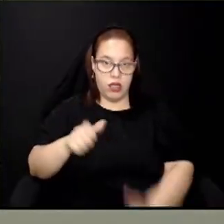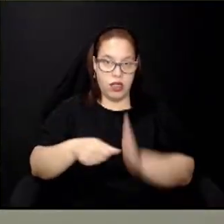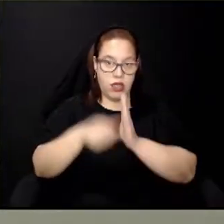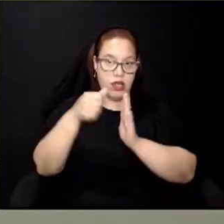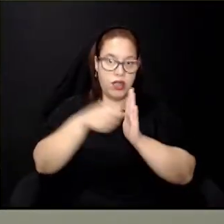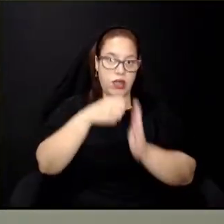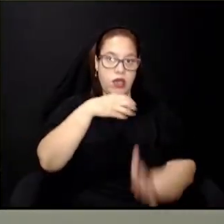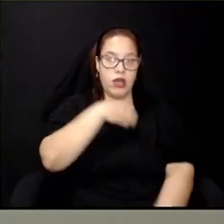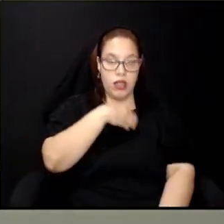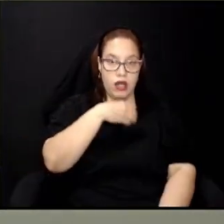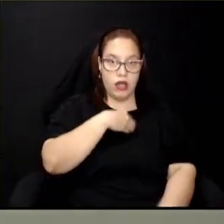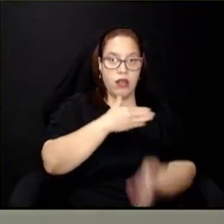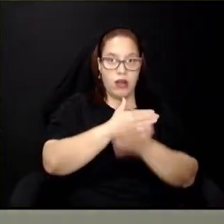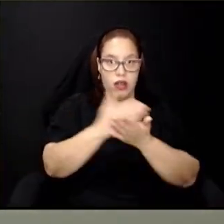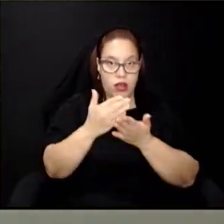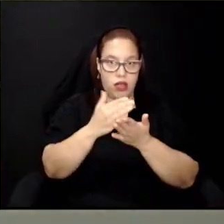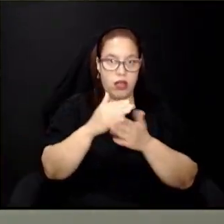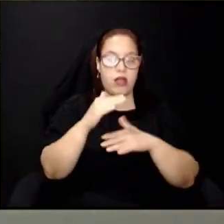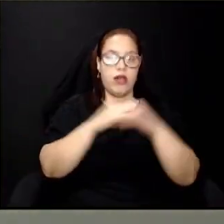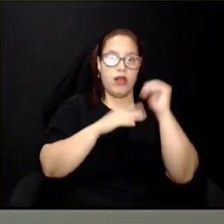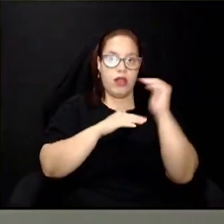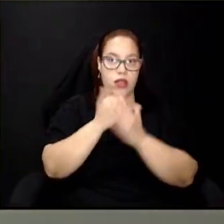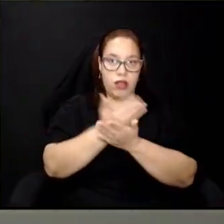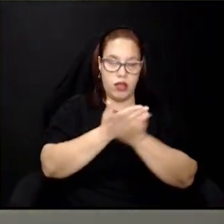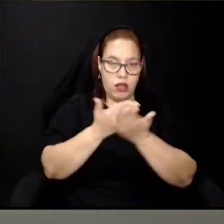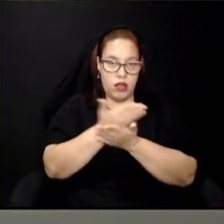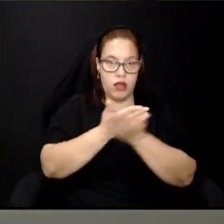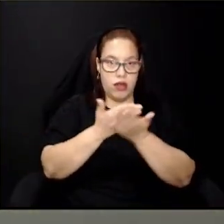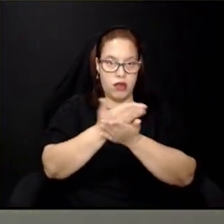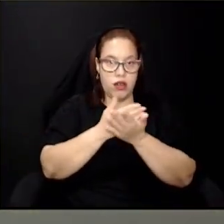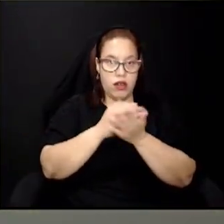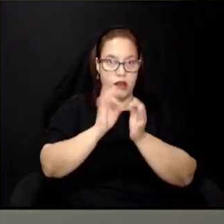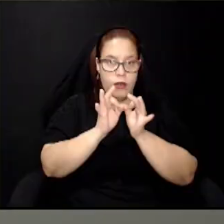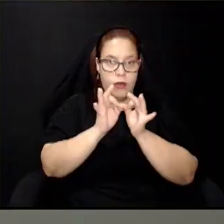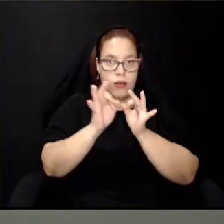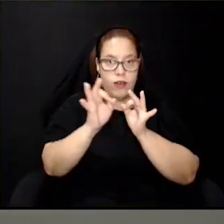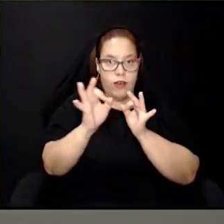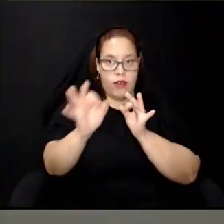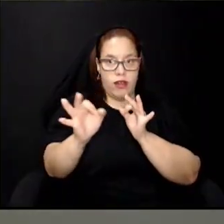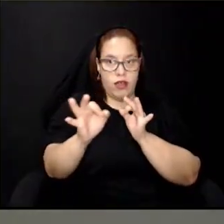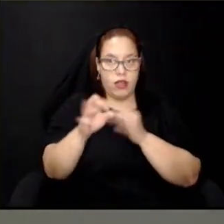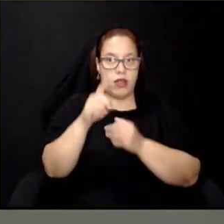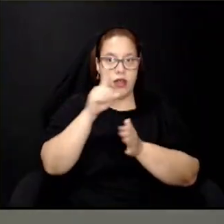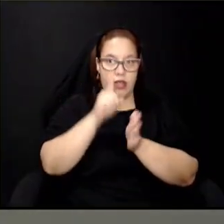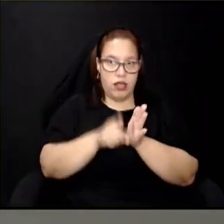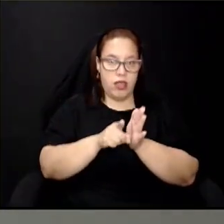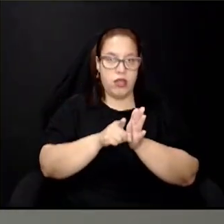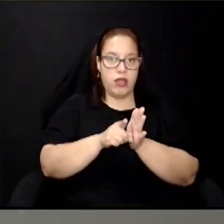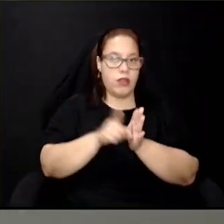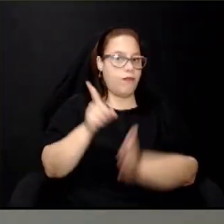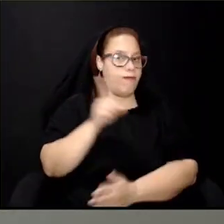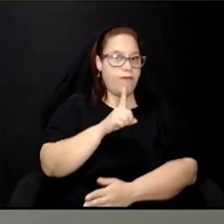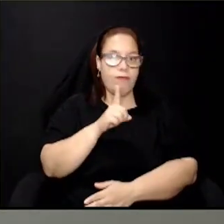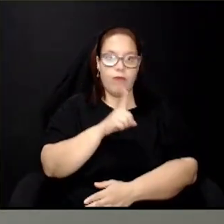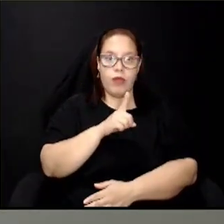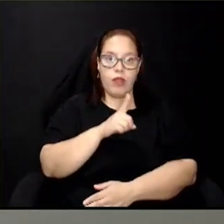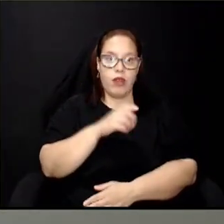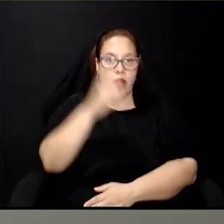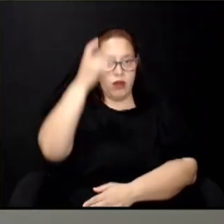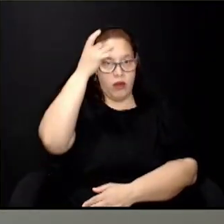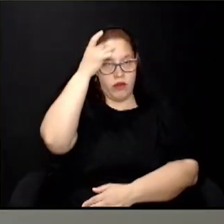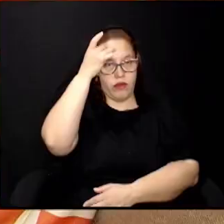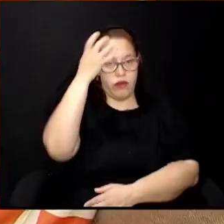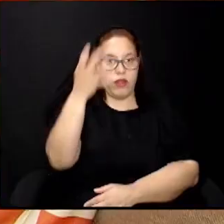e o início do tratamento é bastante longa. E diagnosticar não é uma tarefa fácil e